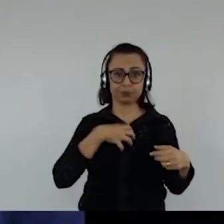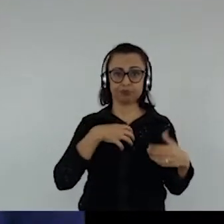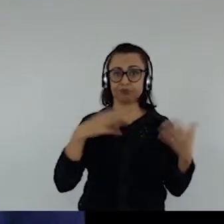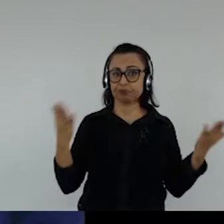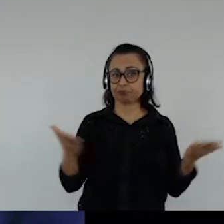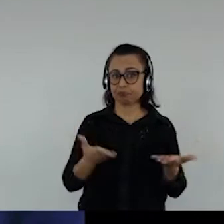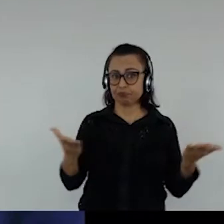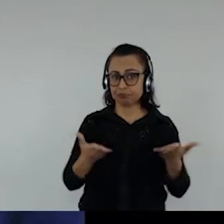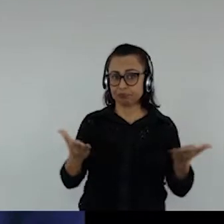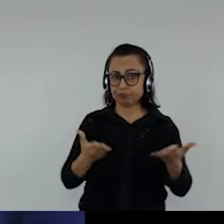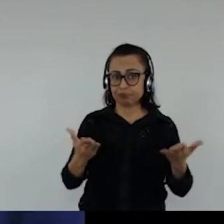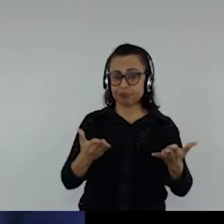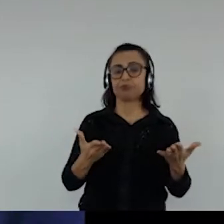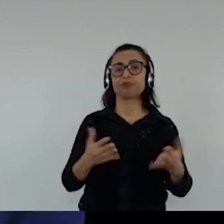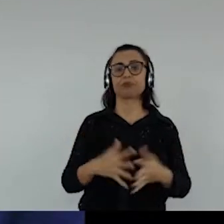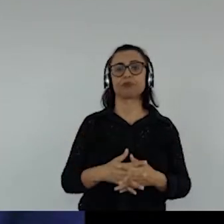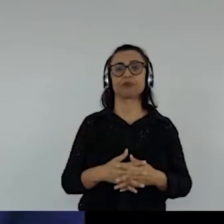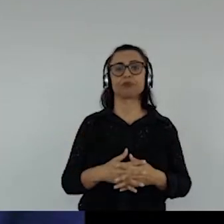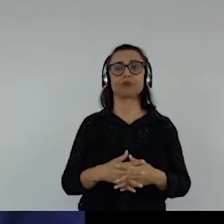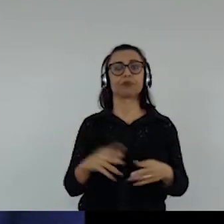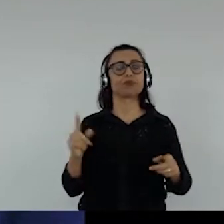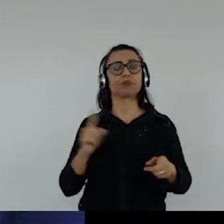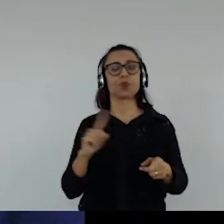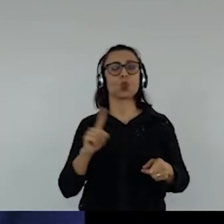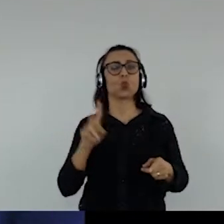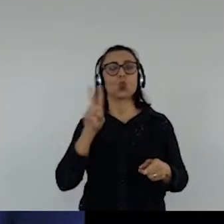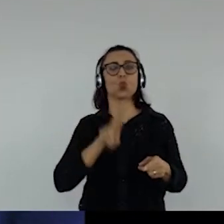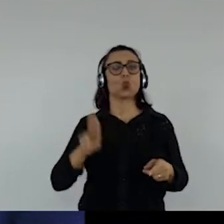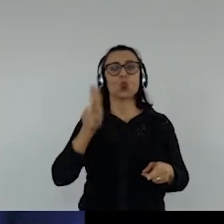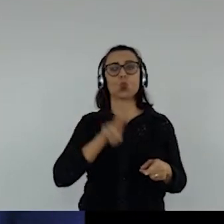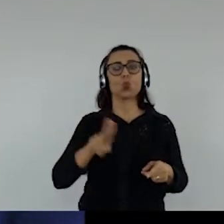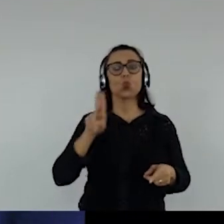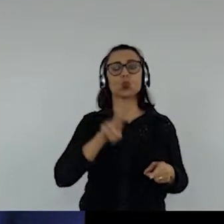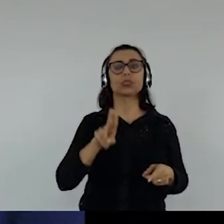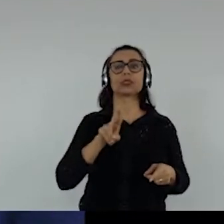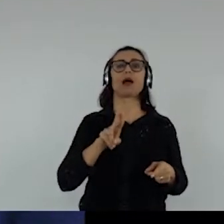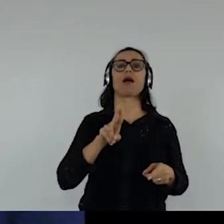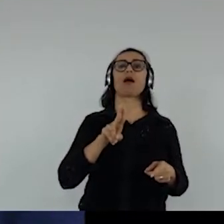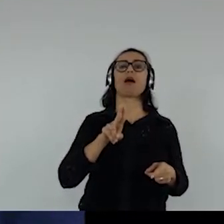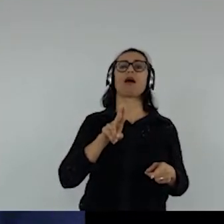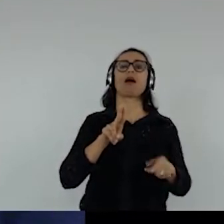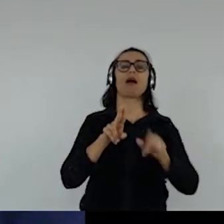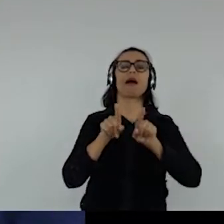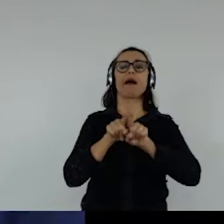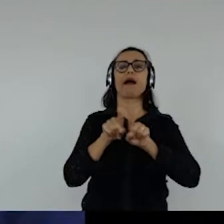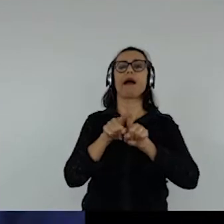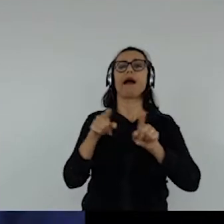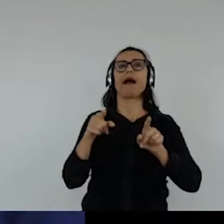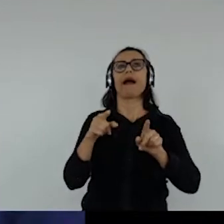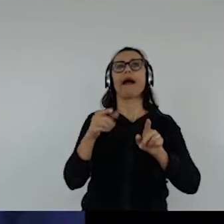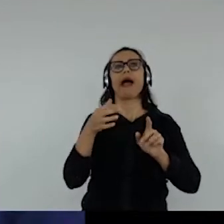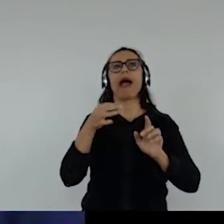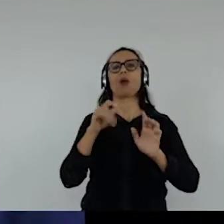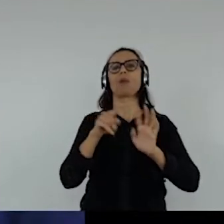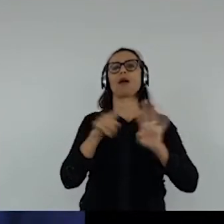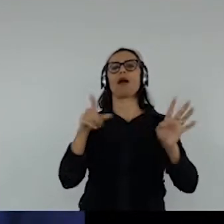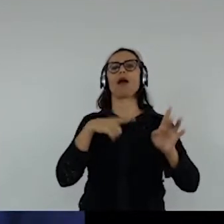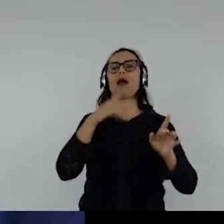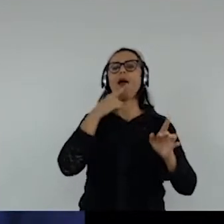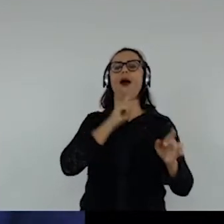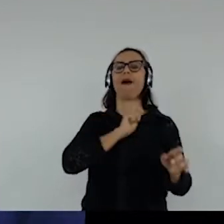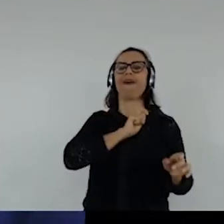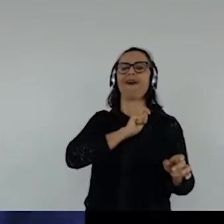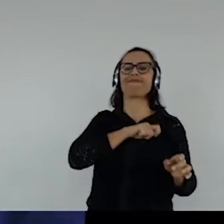pandemia, não usar esse argumento para se esquivar com má fé do